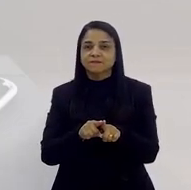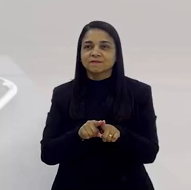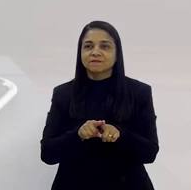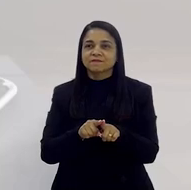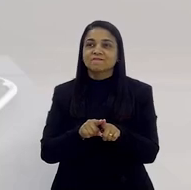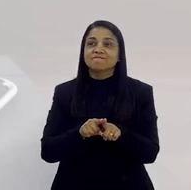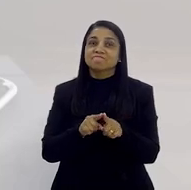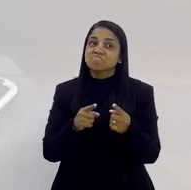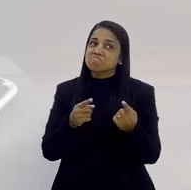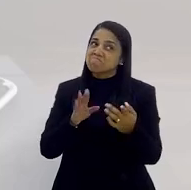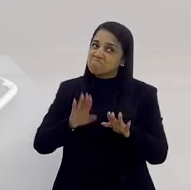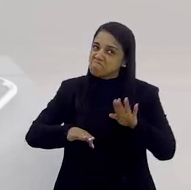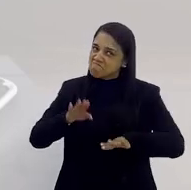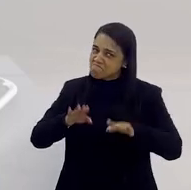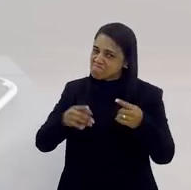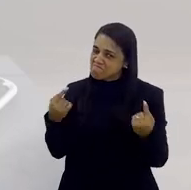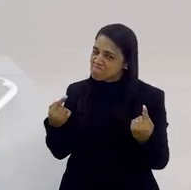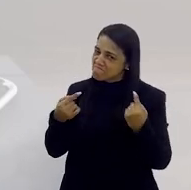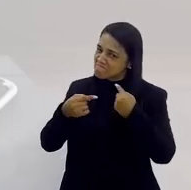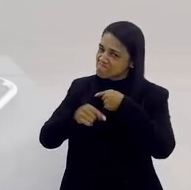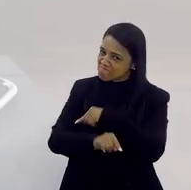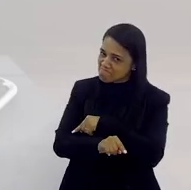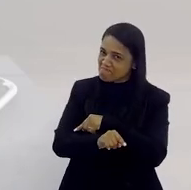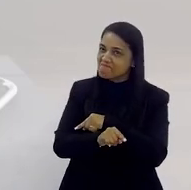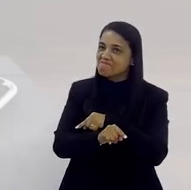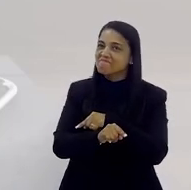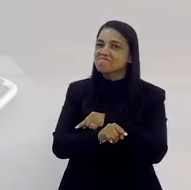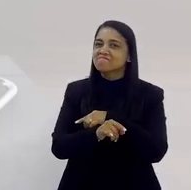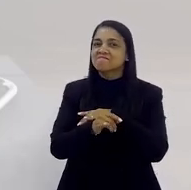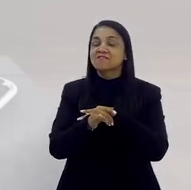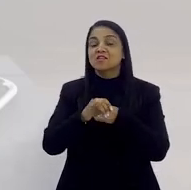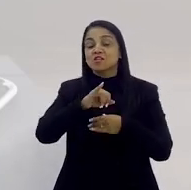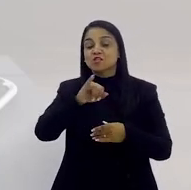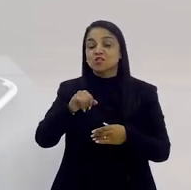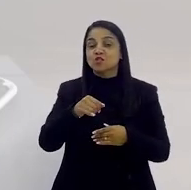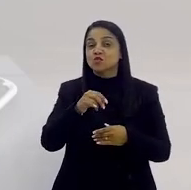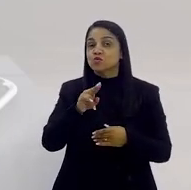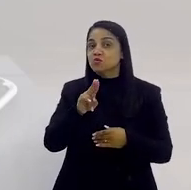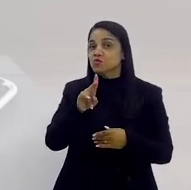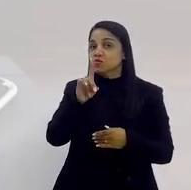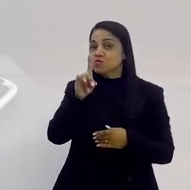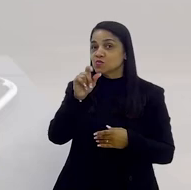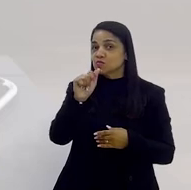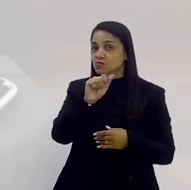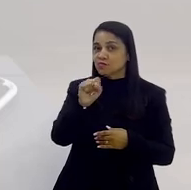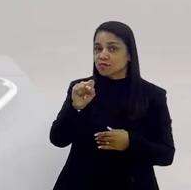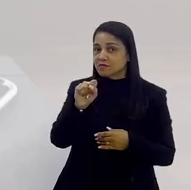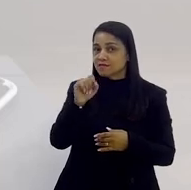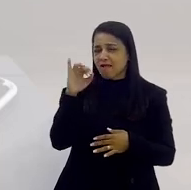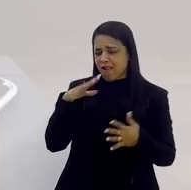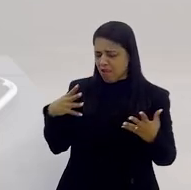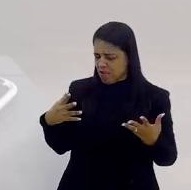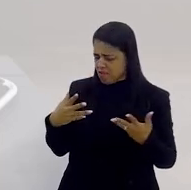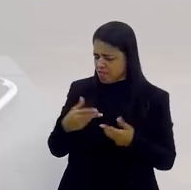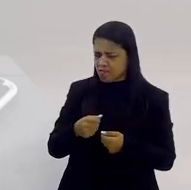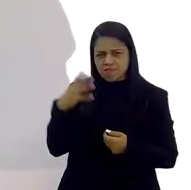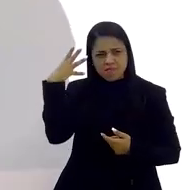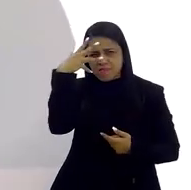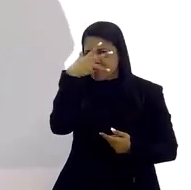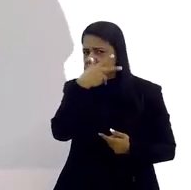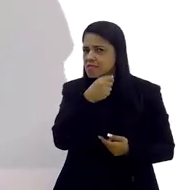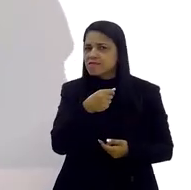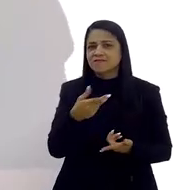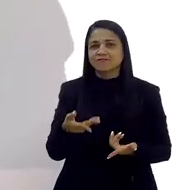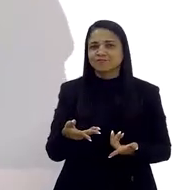a controvérsias sobre Judas é Judas é lindo